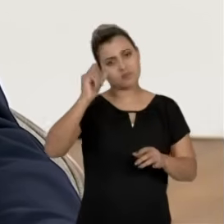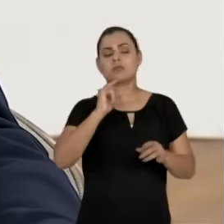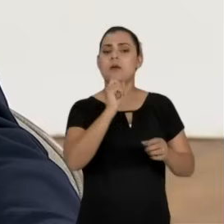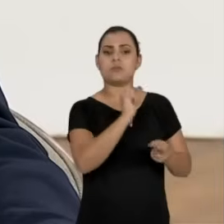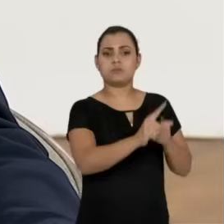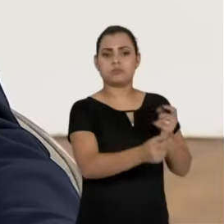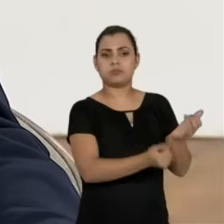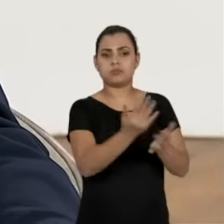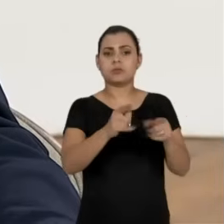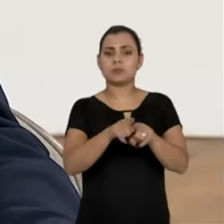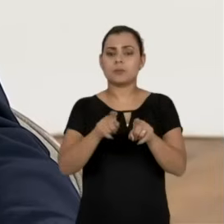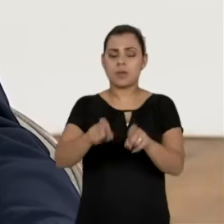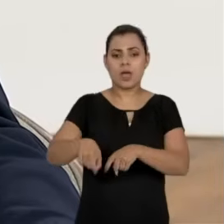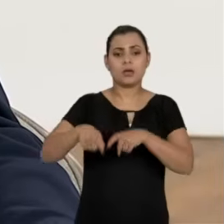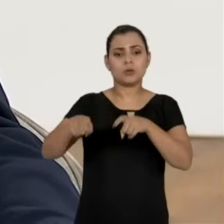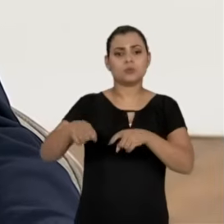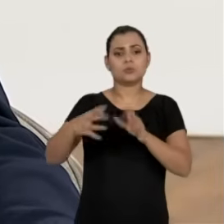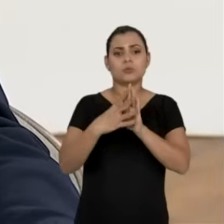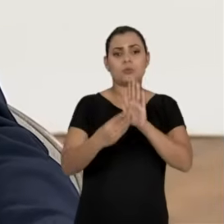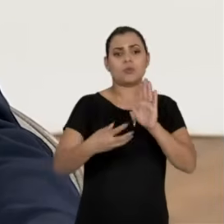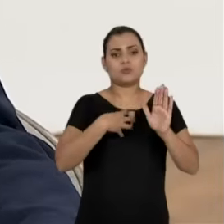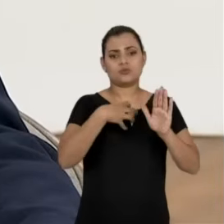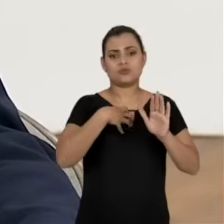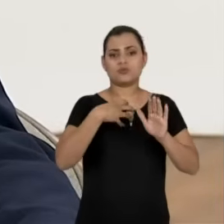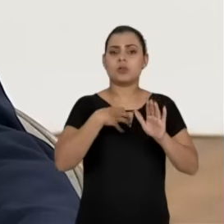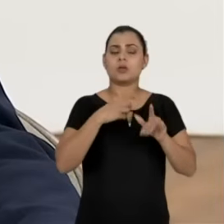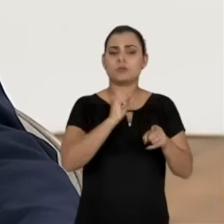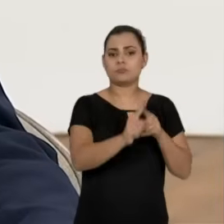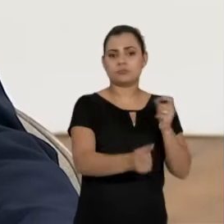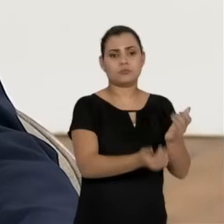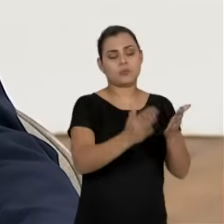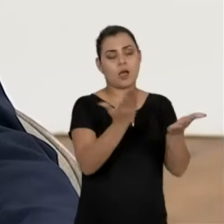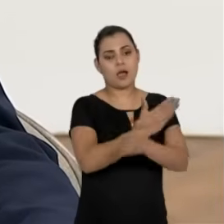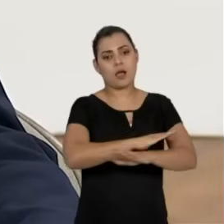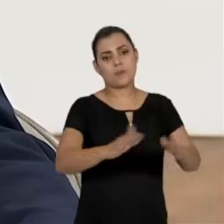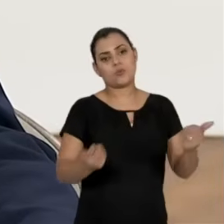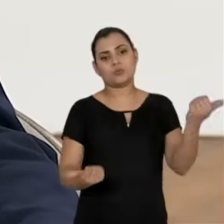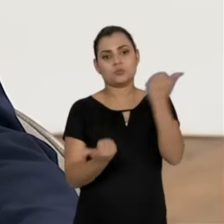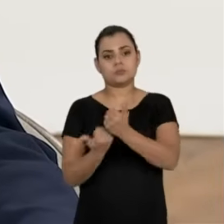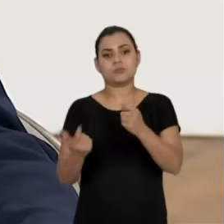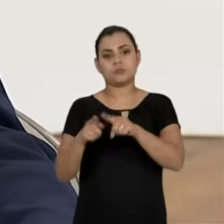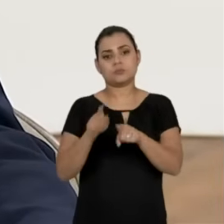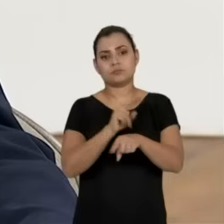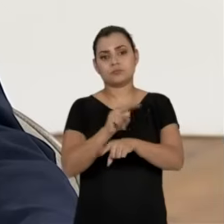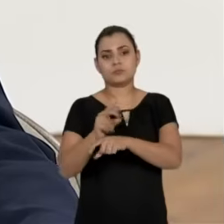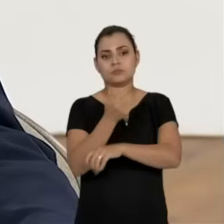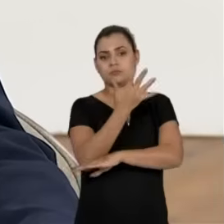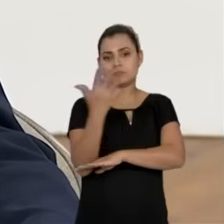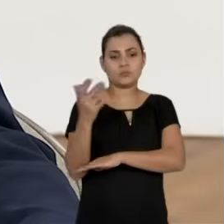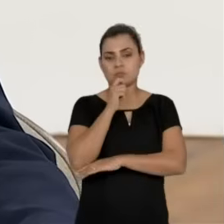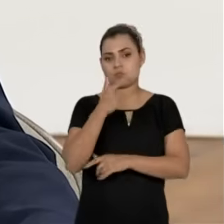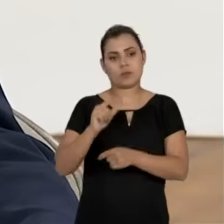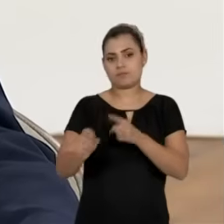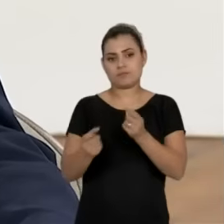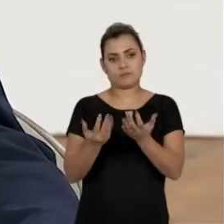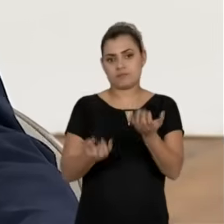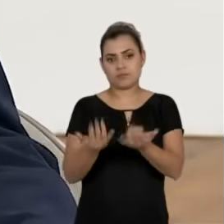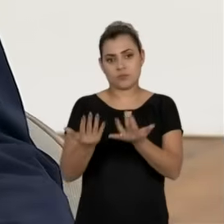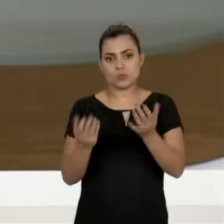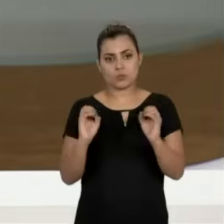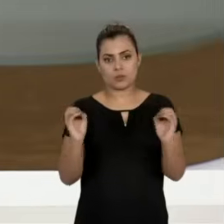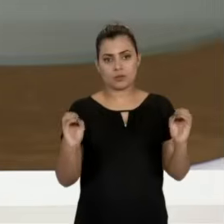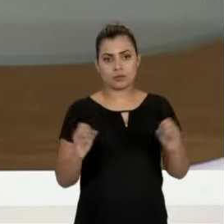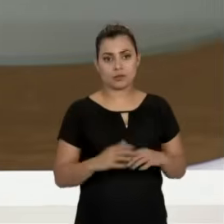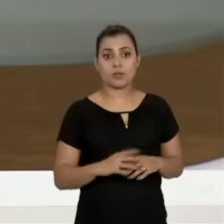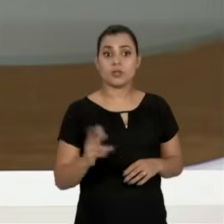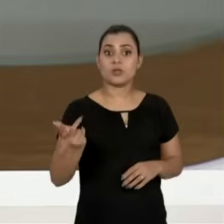agricultura, do modelo corte e queima para uma agricultura agroflorestal que não usa o fogo, né? Formou-se uma